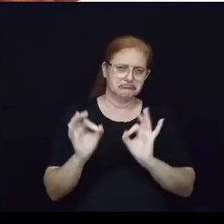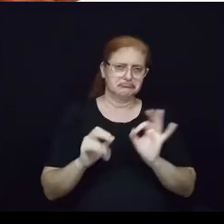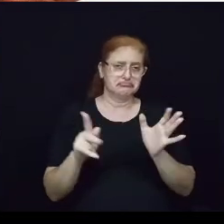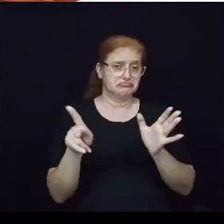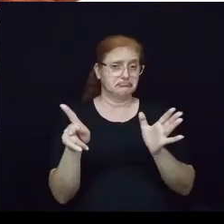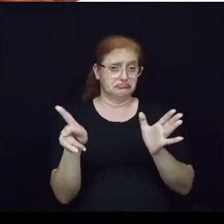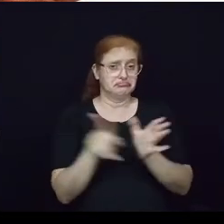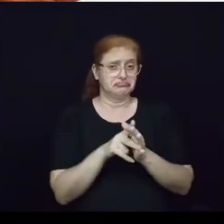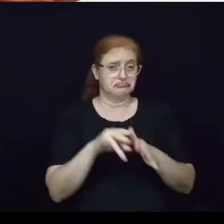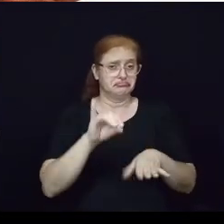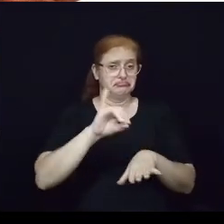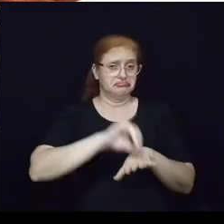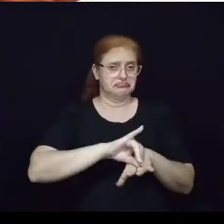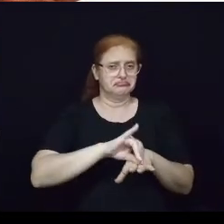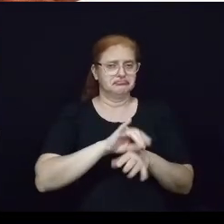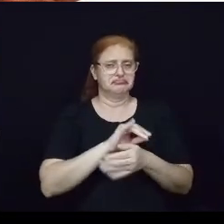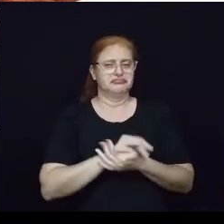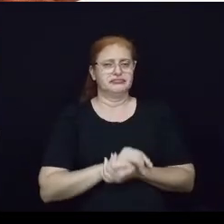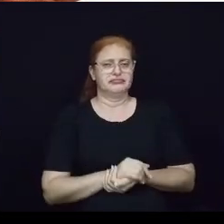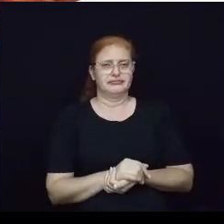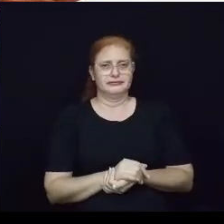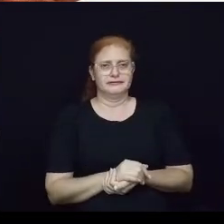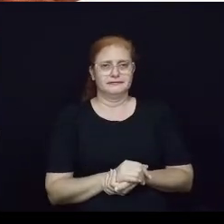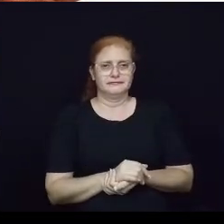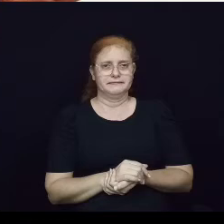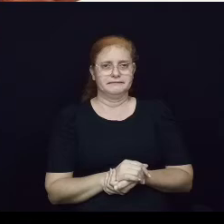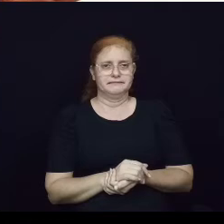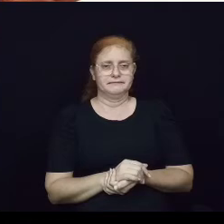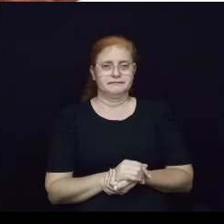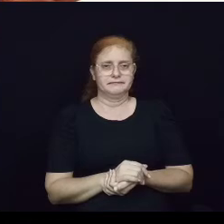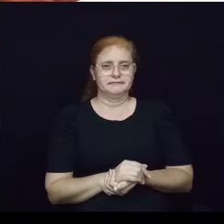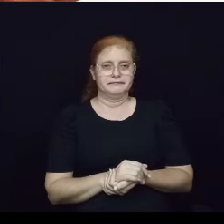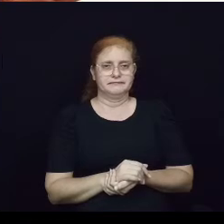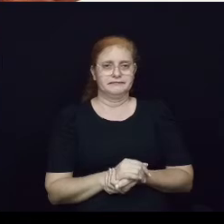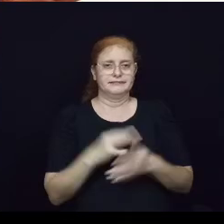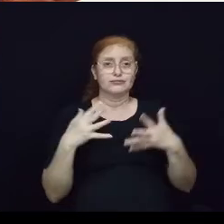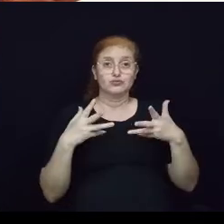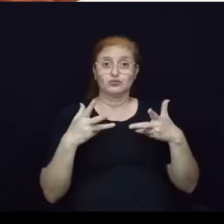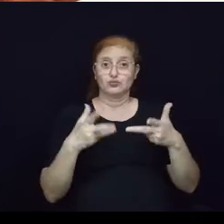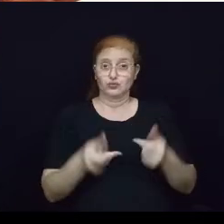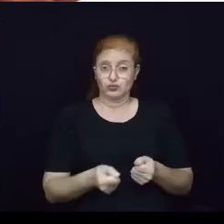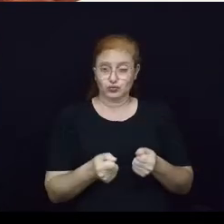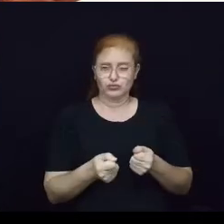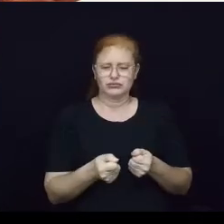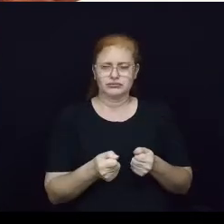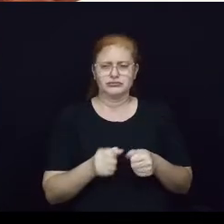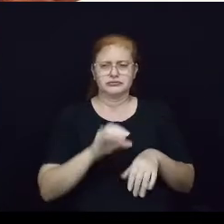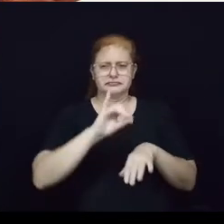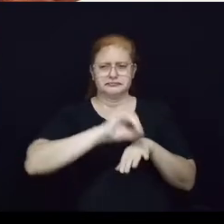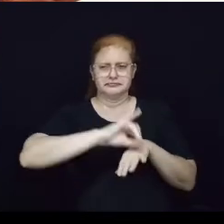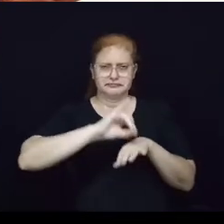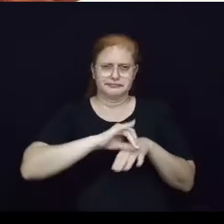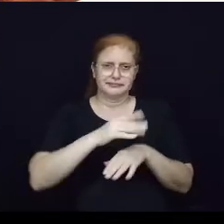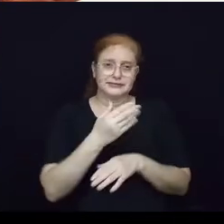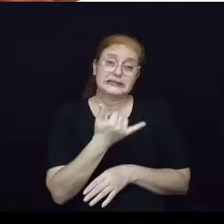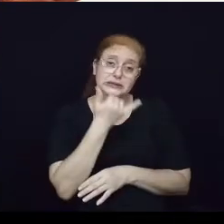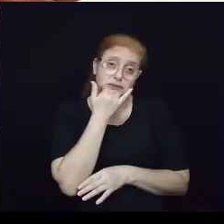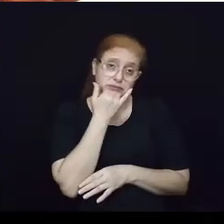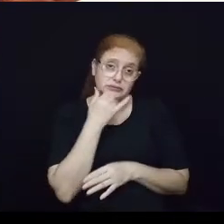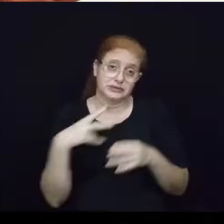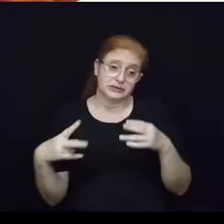Então parece ser um elemento em comum, né, nas obras que estão nessa exposição. De todas essas aqui, desculpa